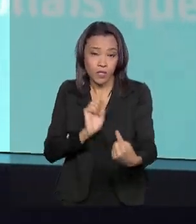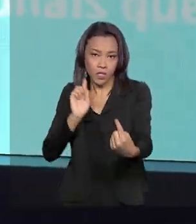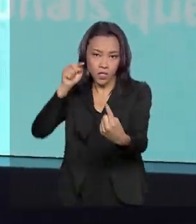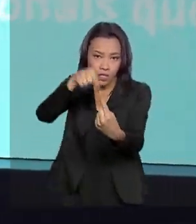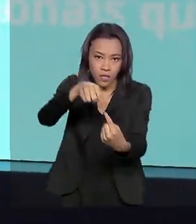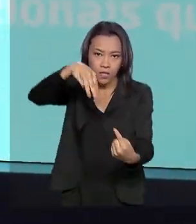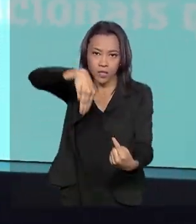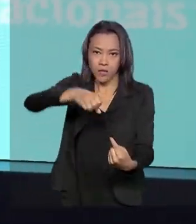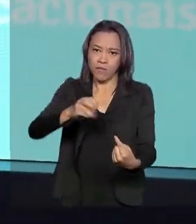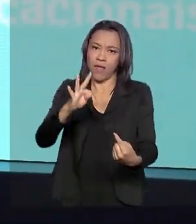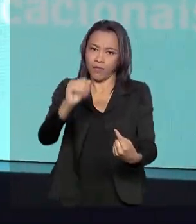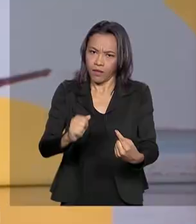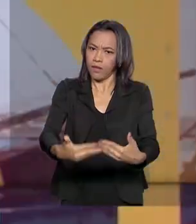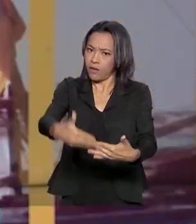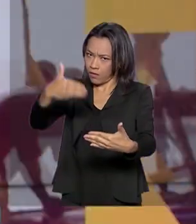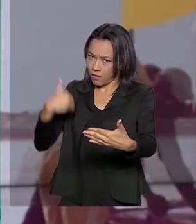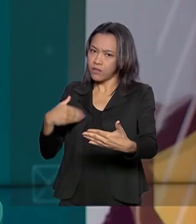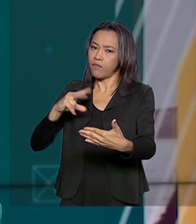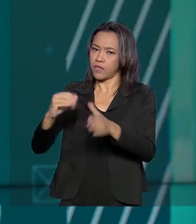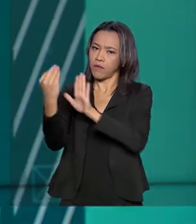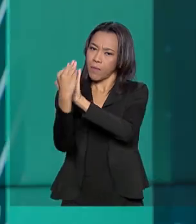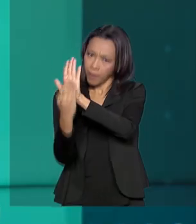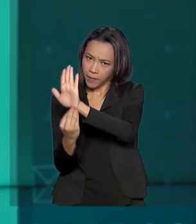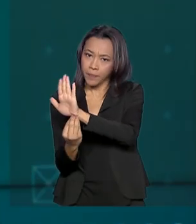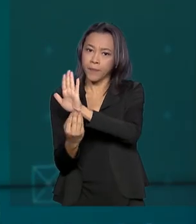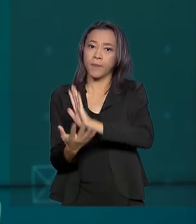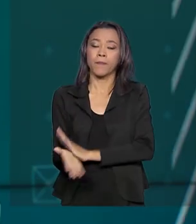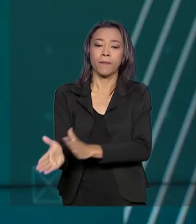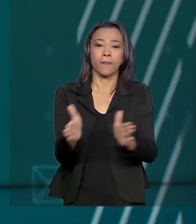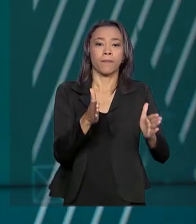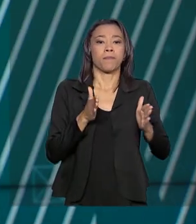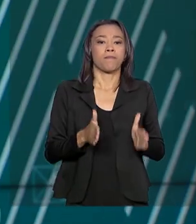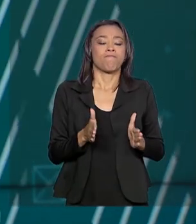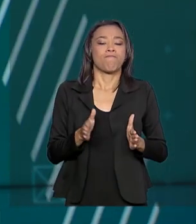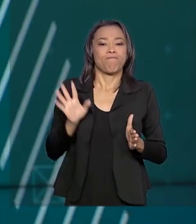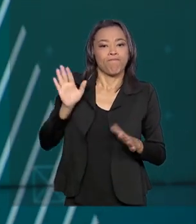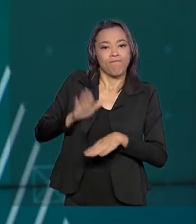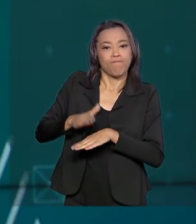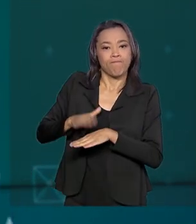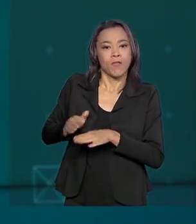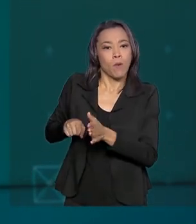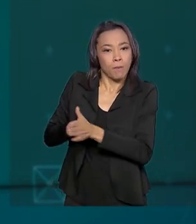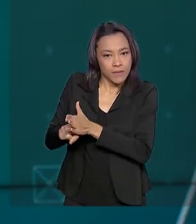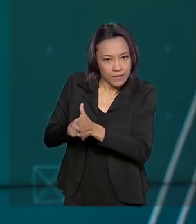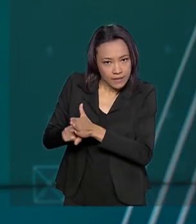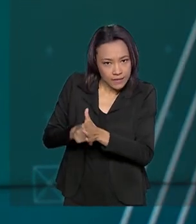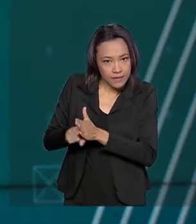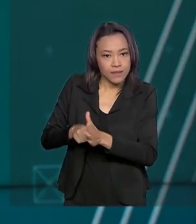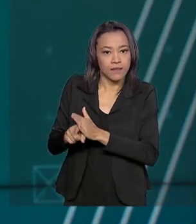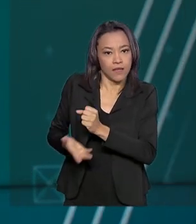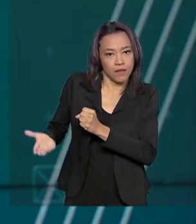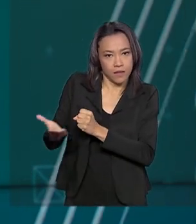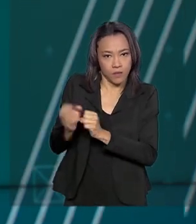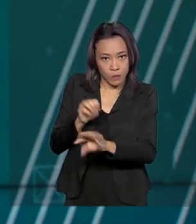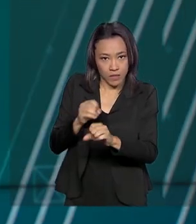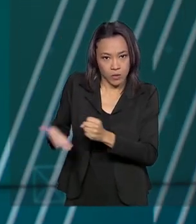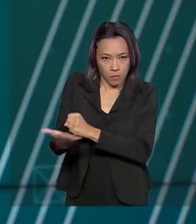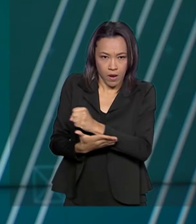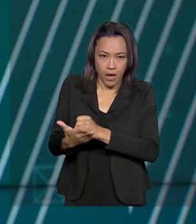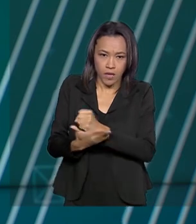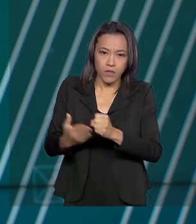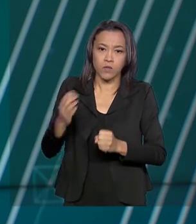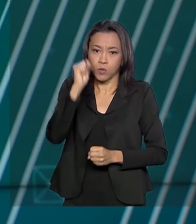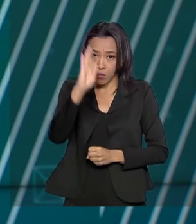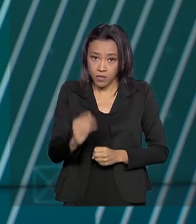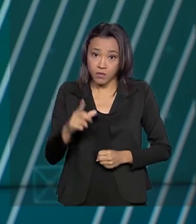previamente estabelecidas. E de acordo com o Censo Escolar da Educação Básica, o Brasil tem hoje cerca de um milhão e meio